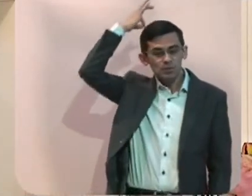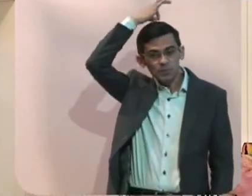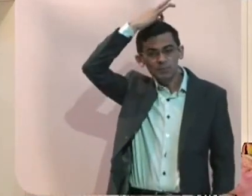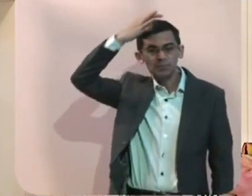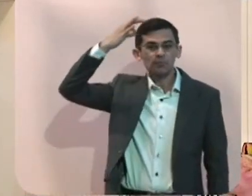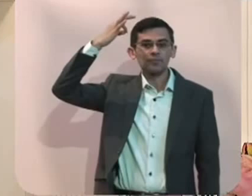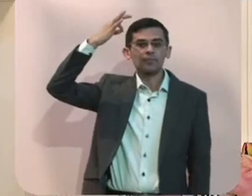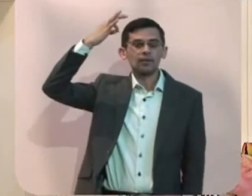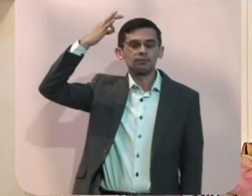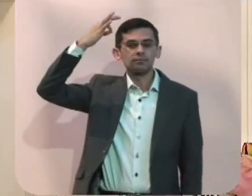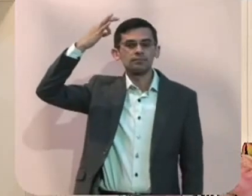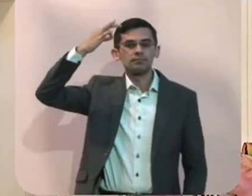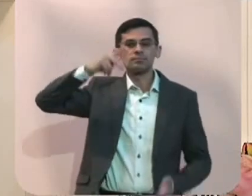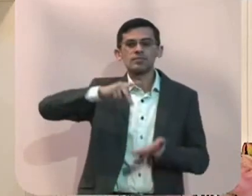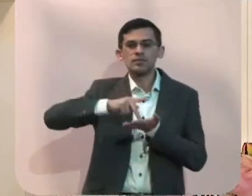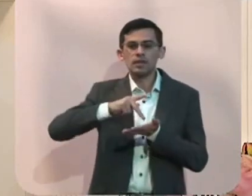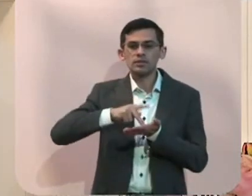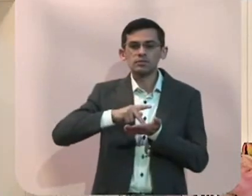Santo,